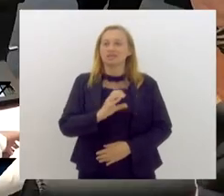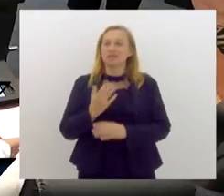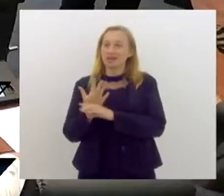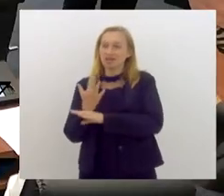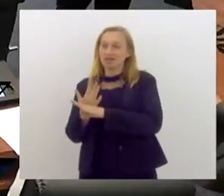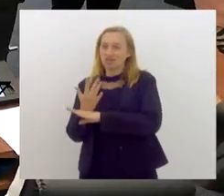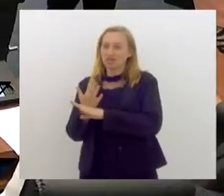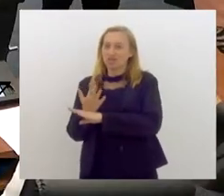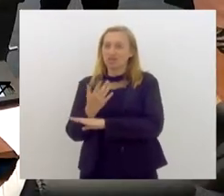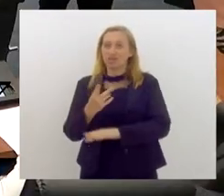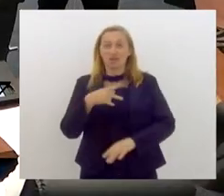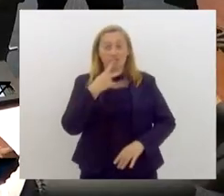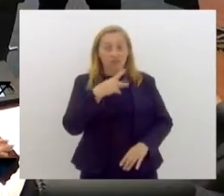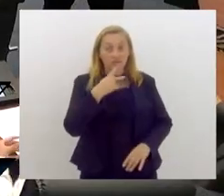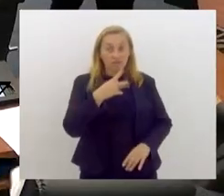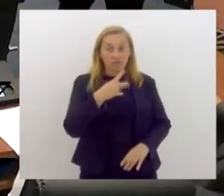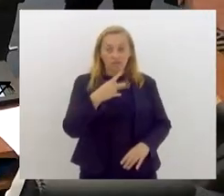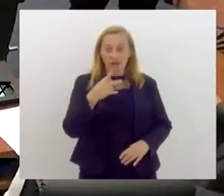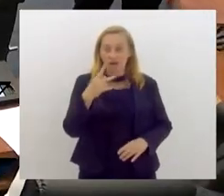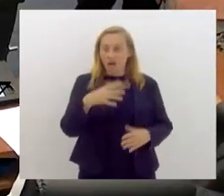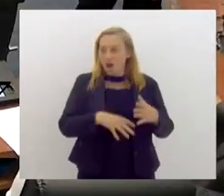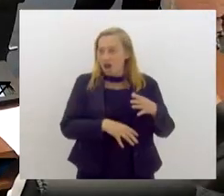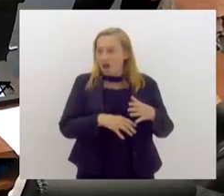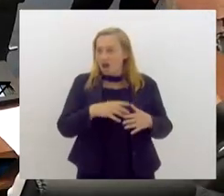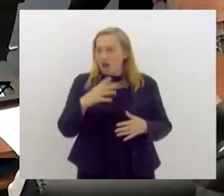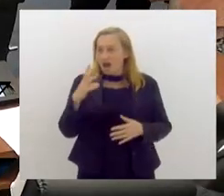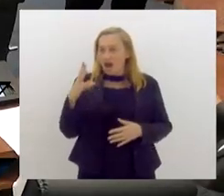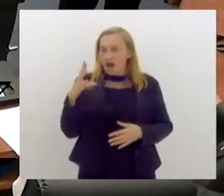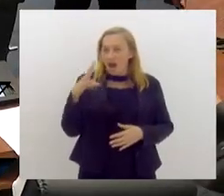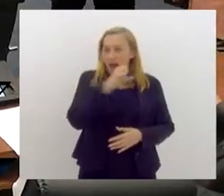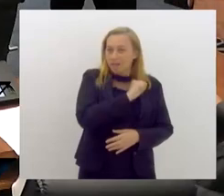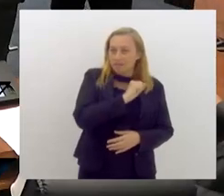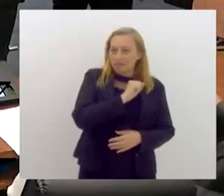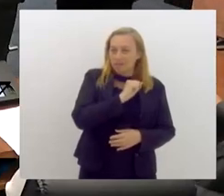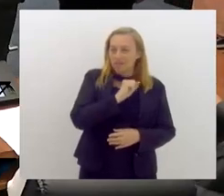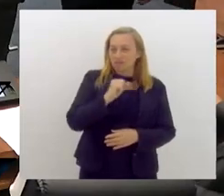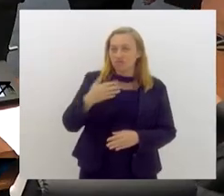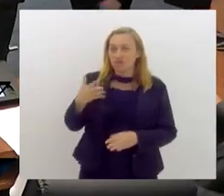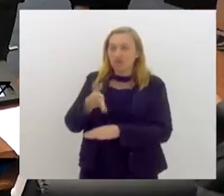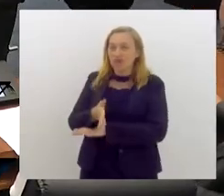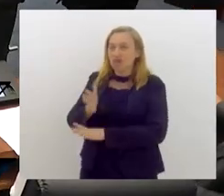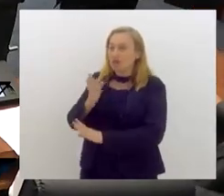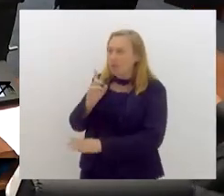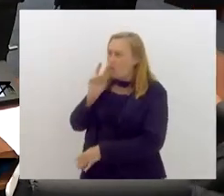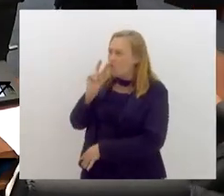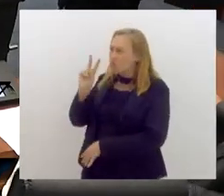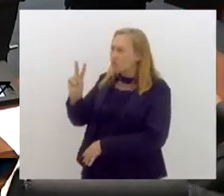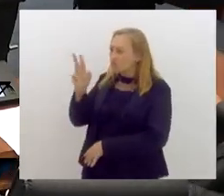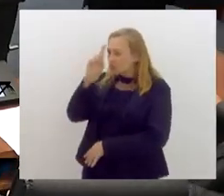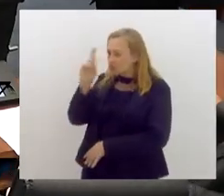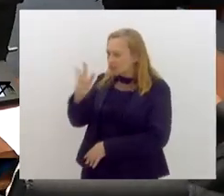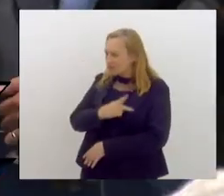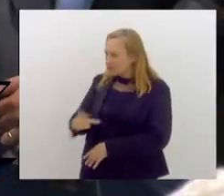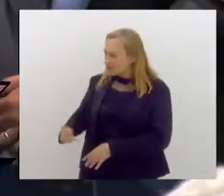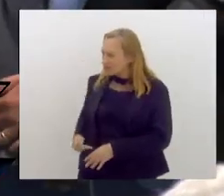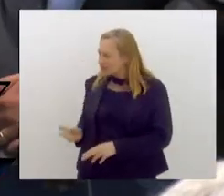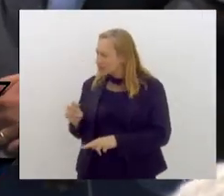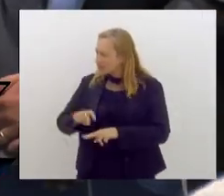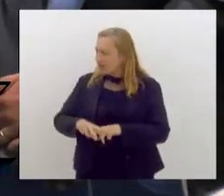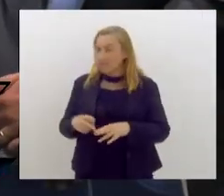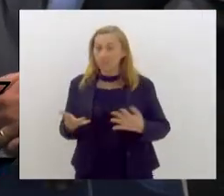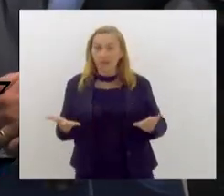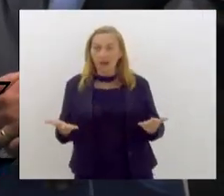da velocidade que eu entrei aqui. Quando eu me deparei com Vossa Excelência presidindo essa casa, eu te prometo